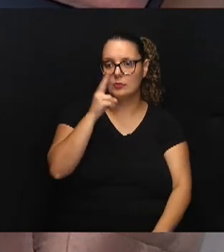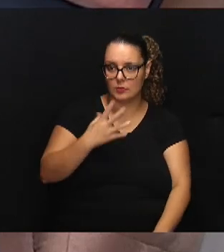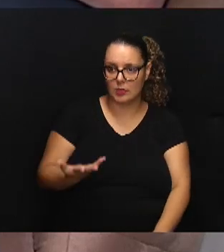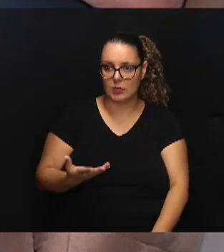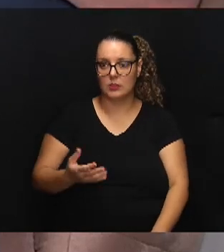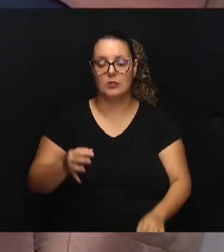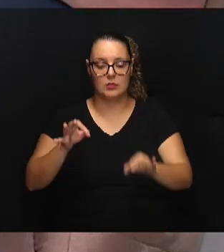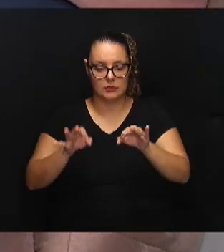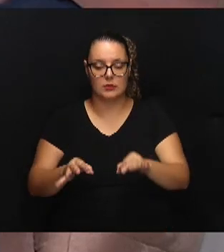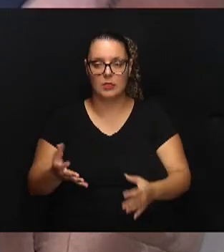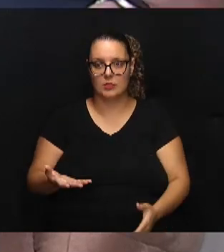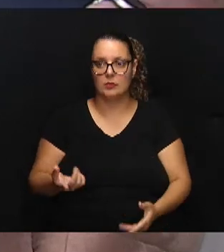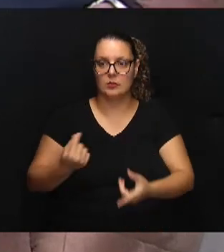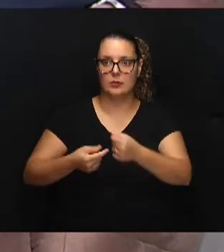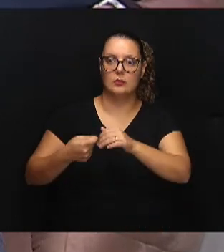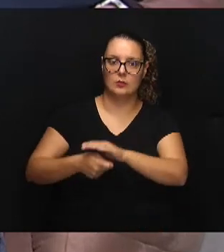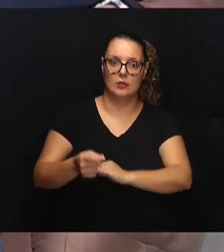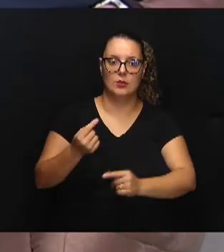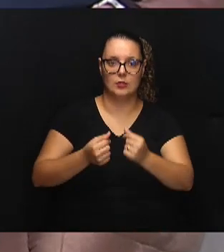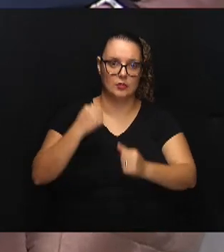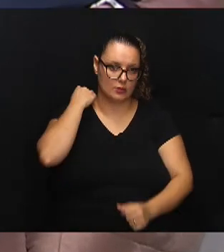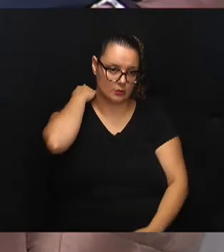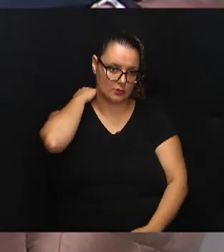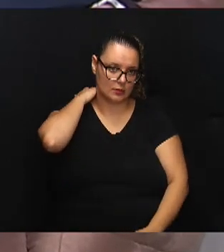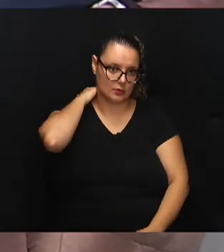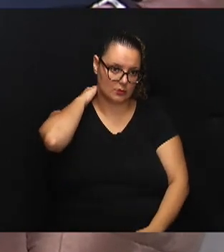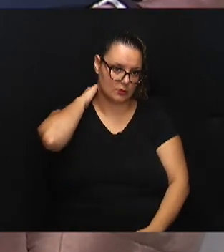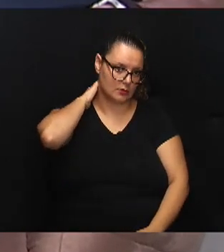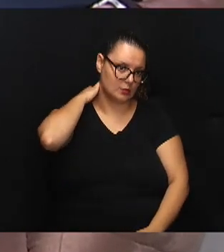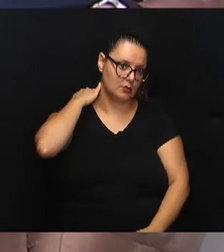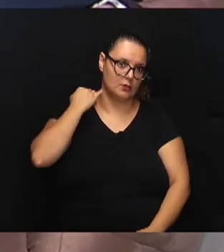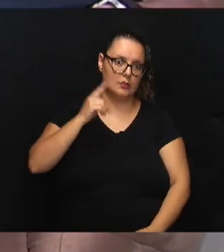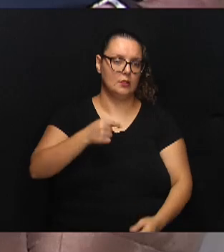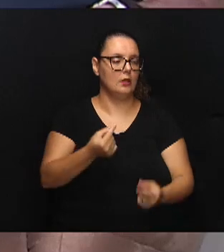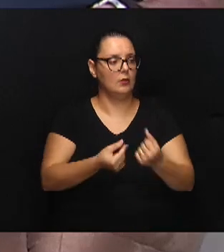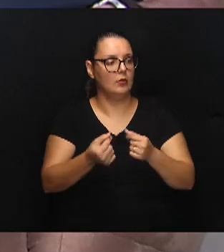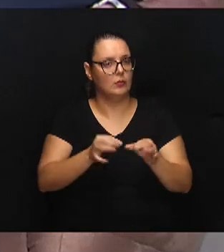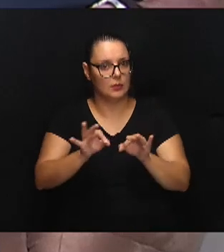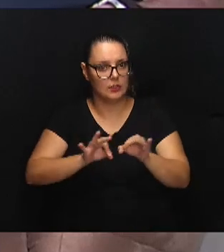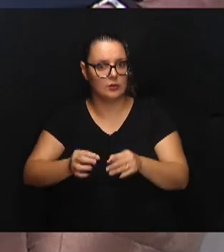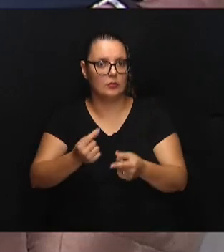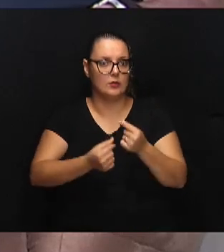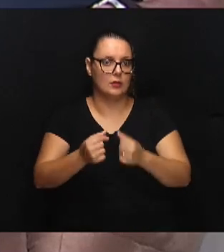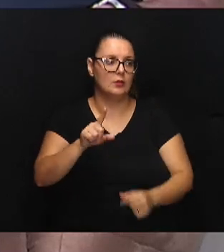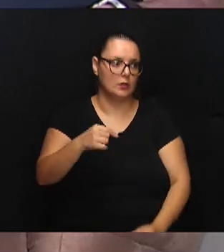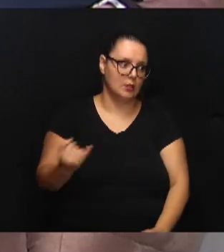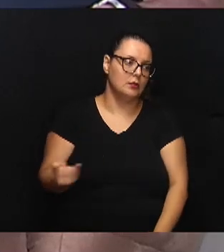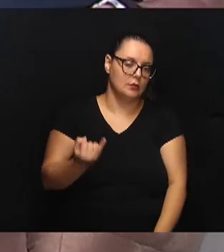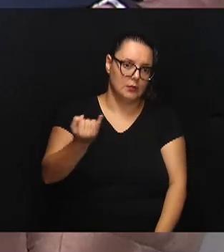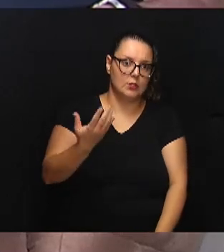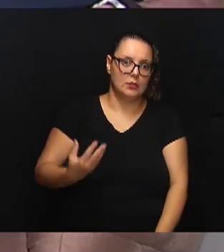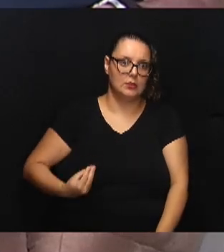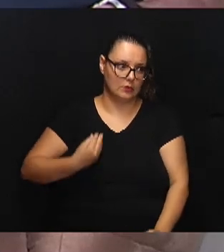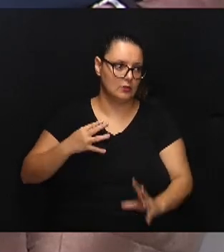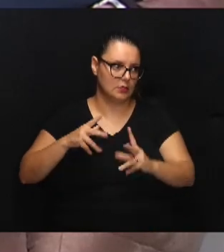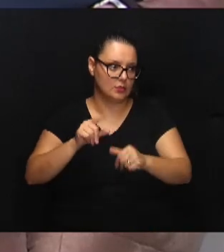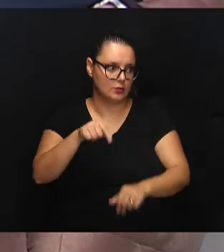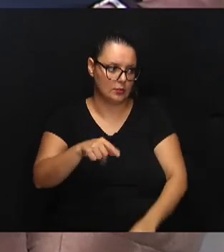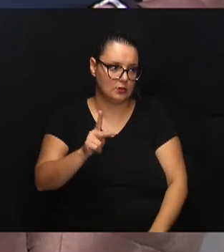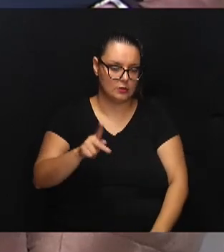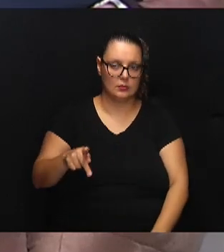emergência em ordem, investe o teu dinheiro. Aí que entra a questão do planejamento financeiro, né? Que isso é essencial na vida de todo mundo, né,